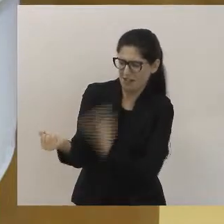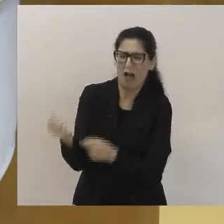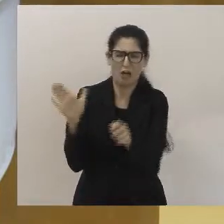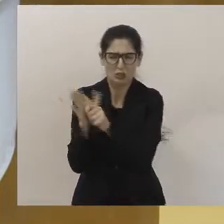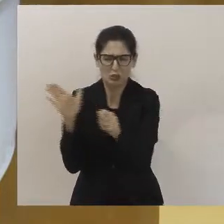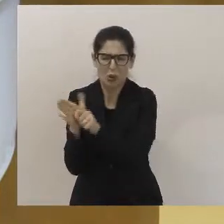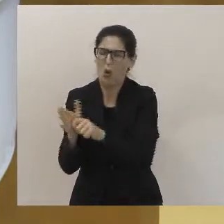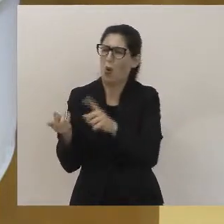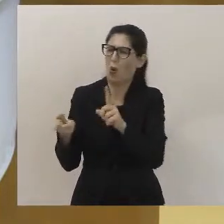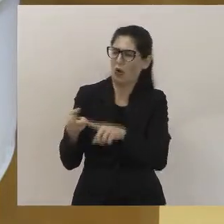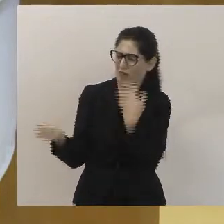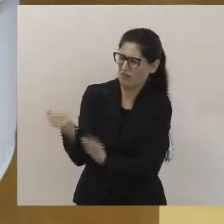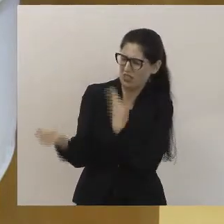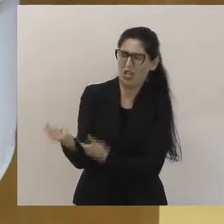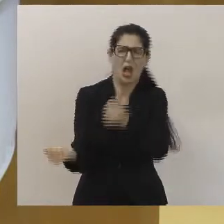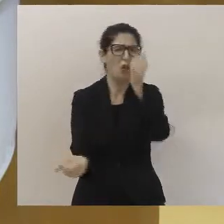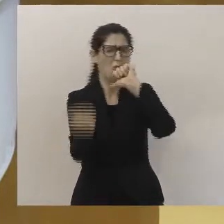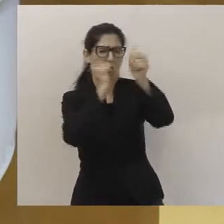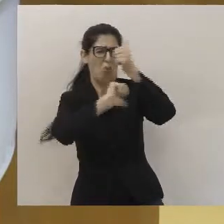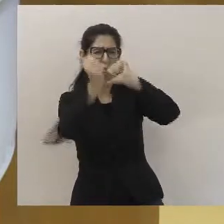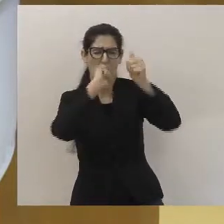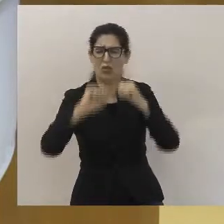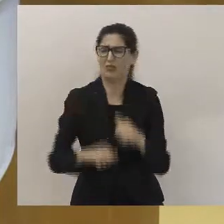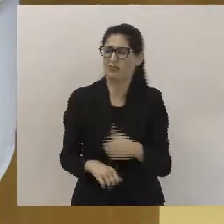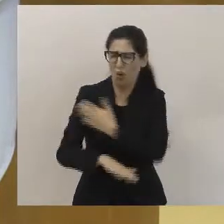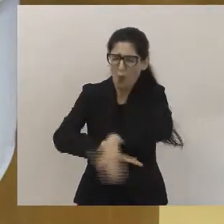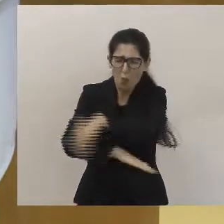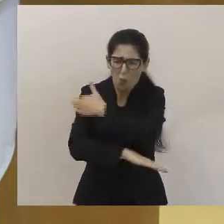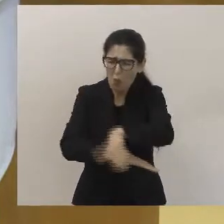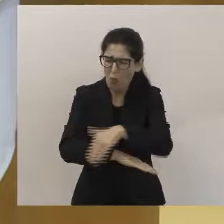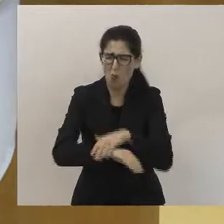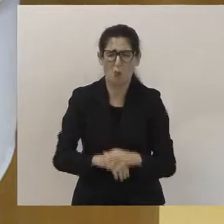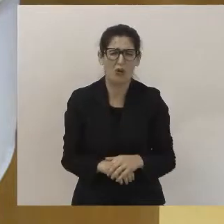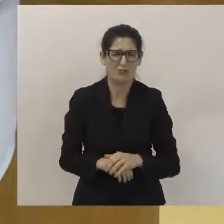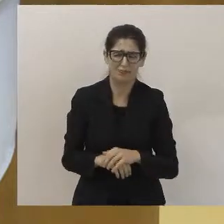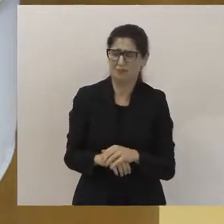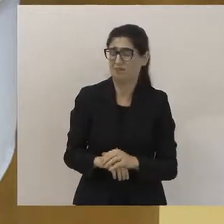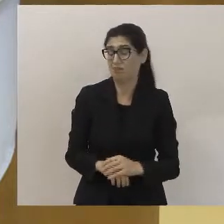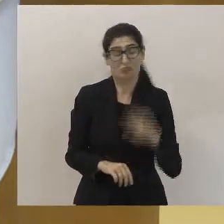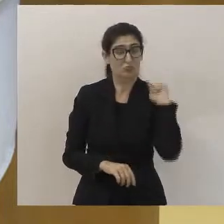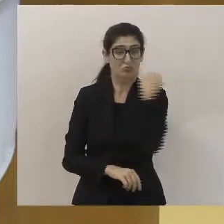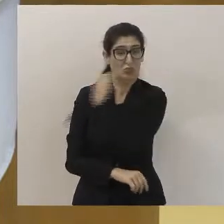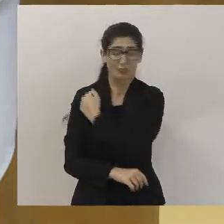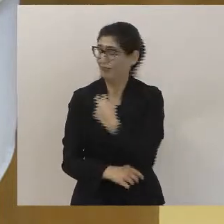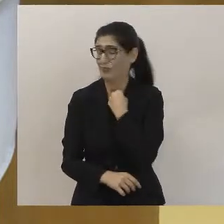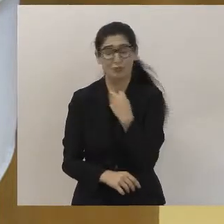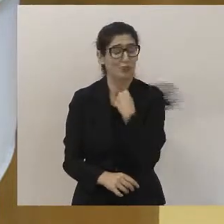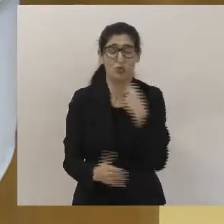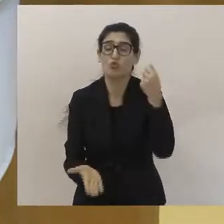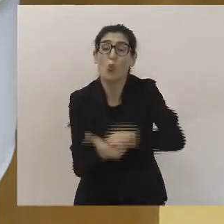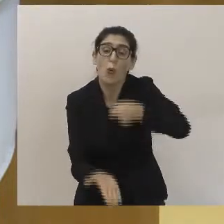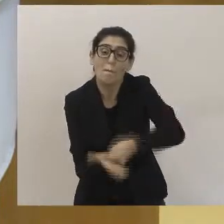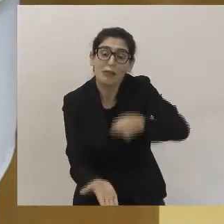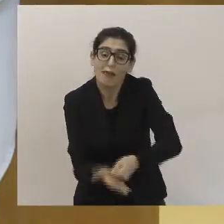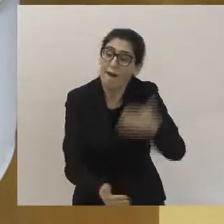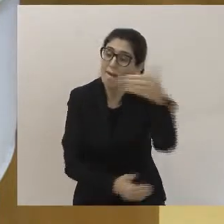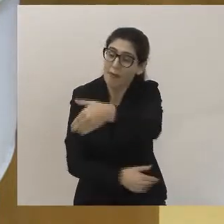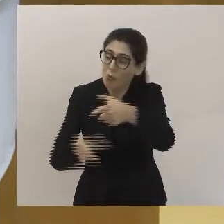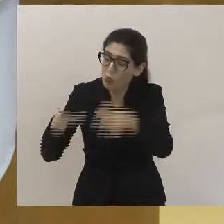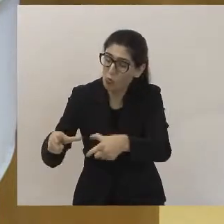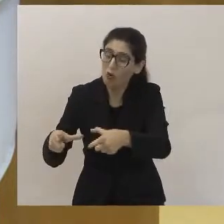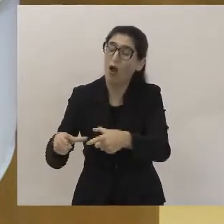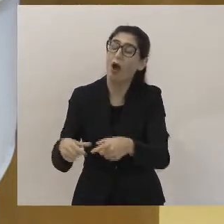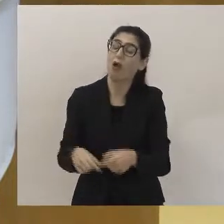eles melhorarem de vida mas não é a vontade deles então não podemos obrigar a itália também falar um pouco com relação aos